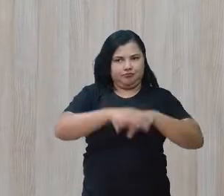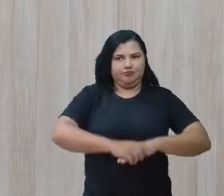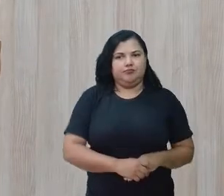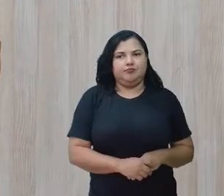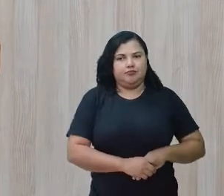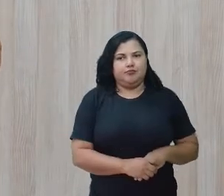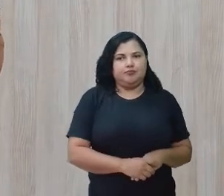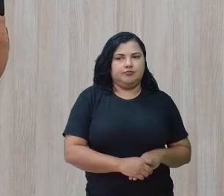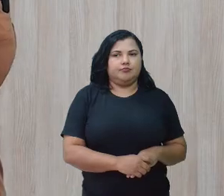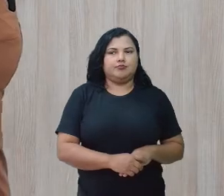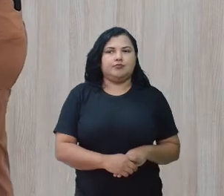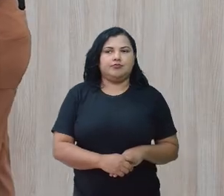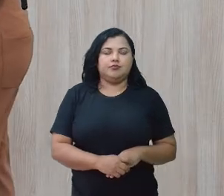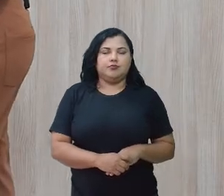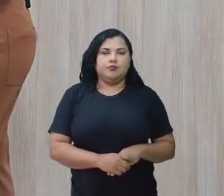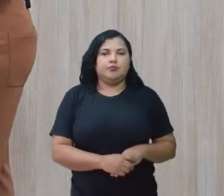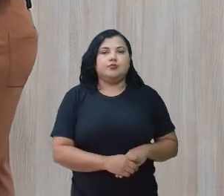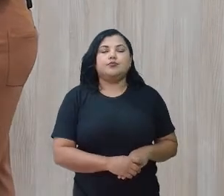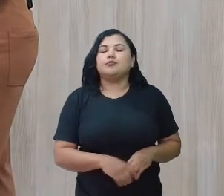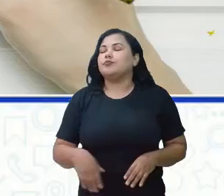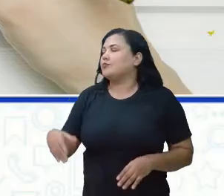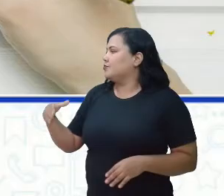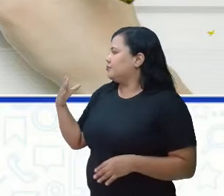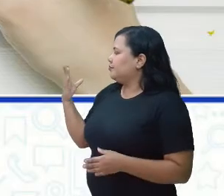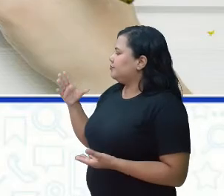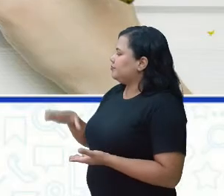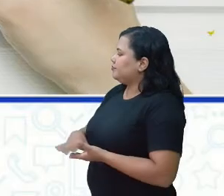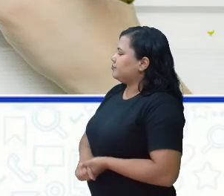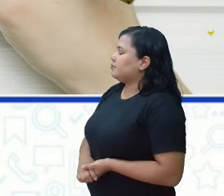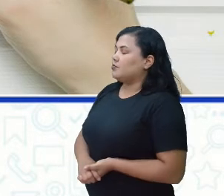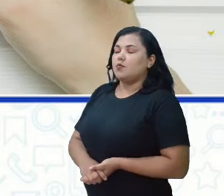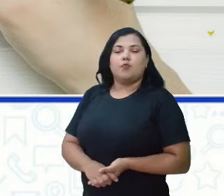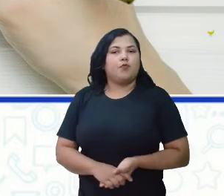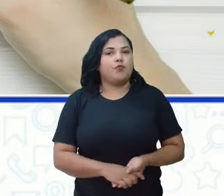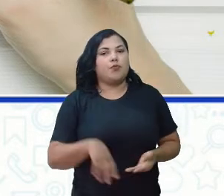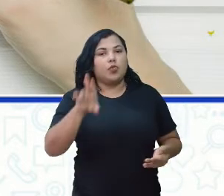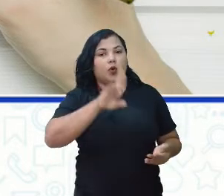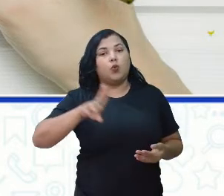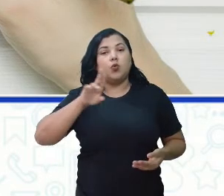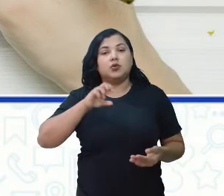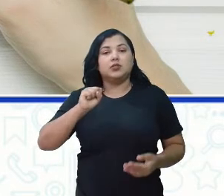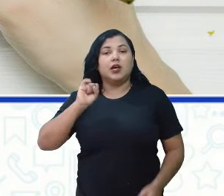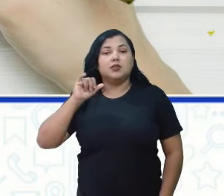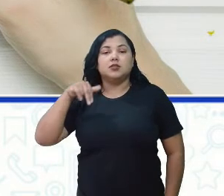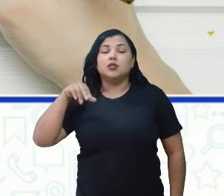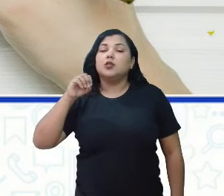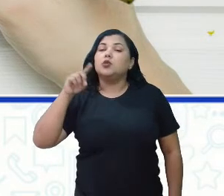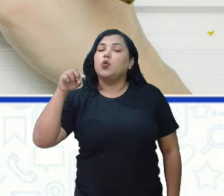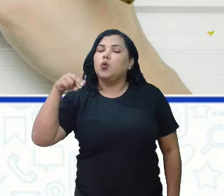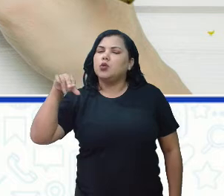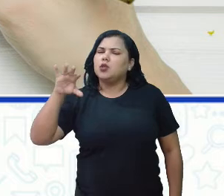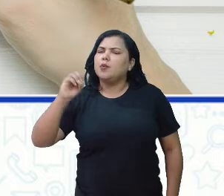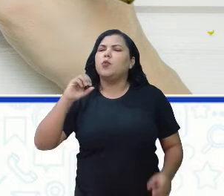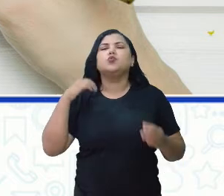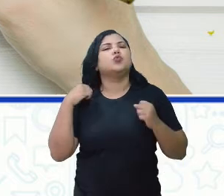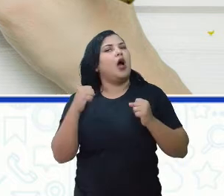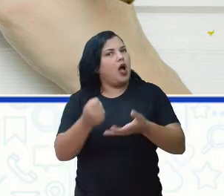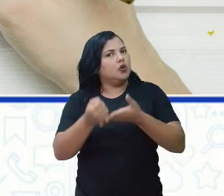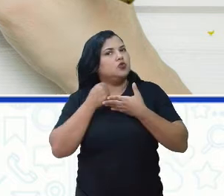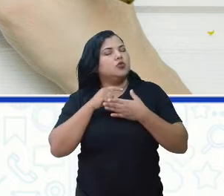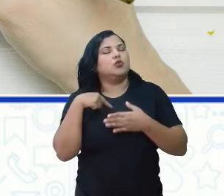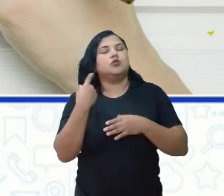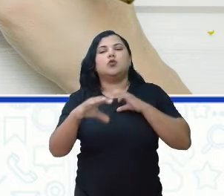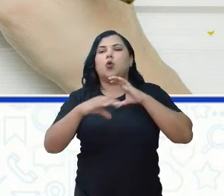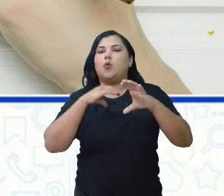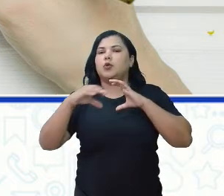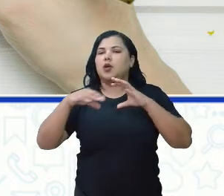também. Usar sinônimos, né? E usar sinônimos podem ajudar a gente, com certeza, a tornar a nossa